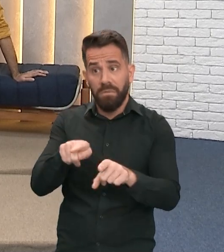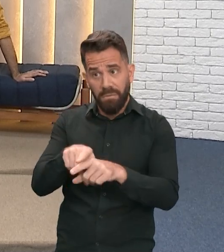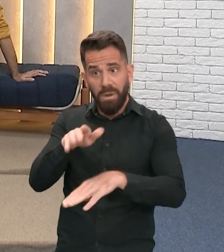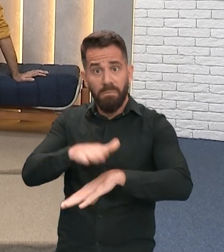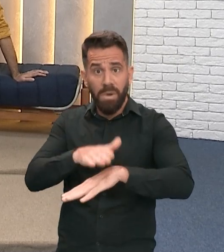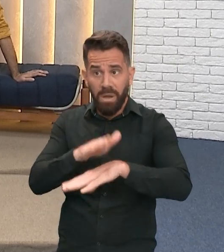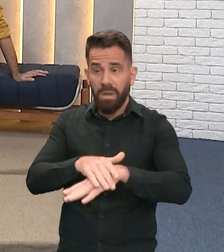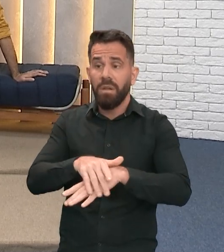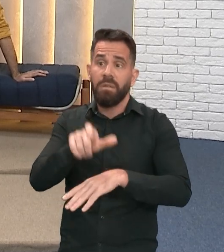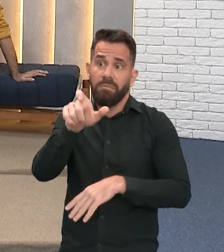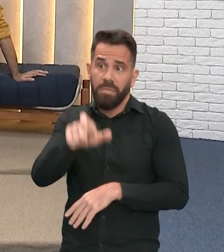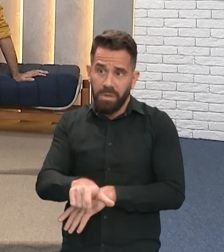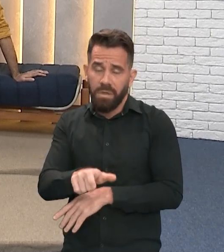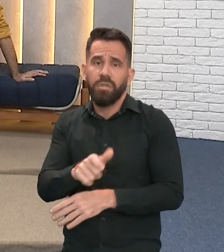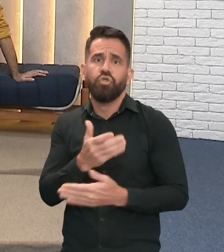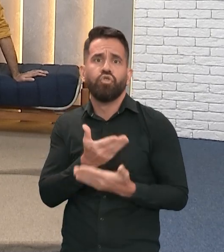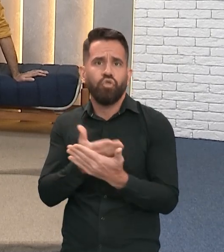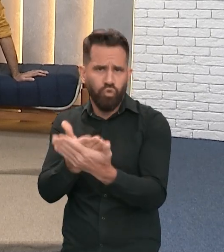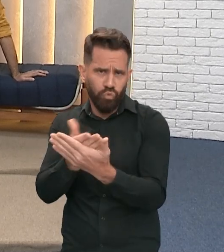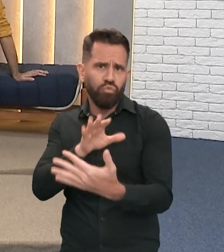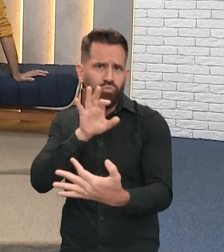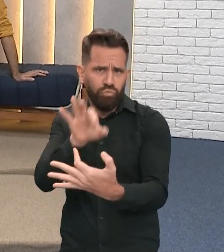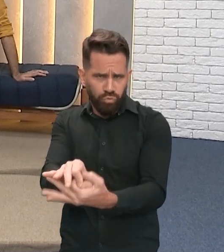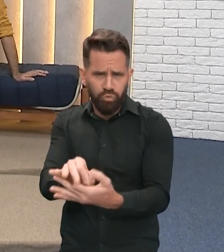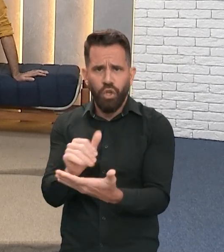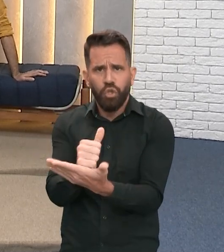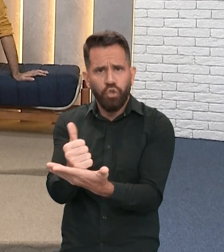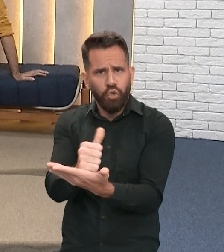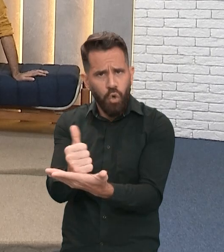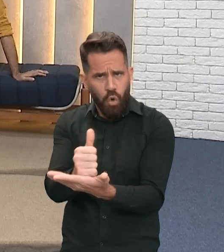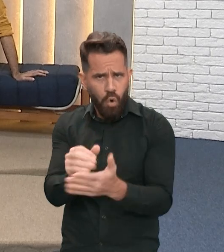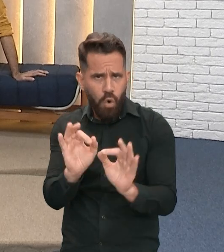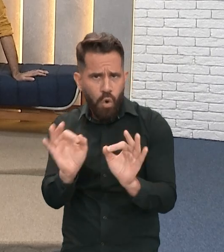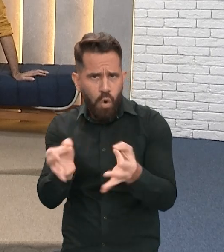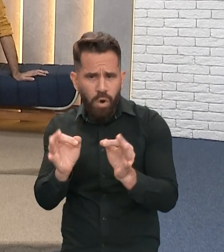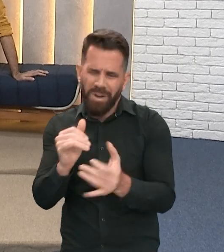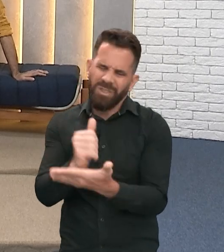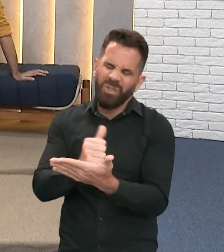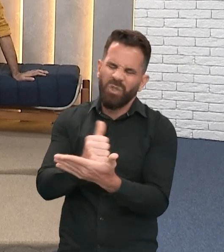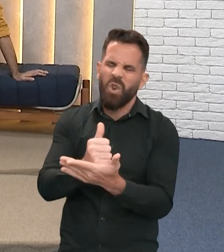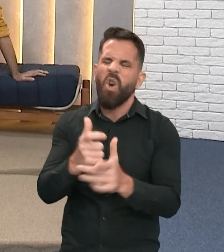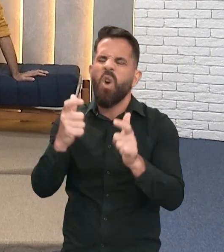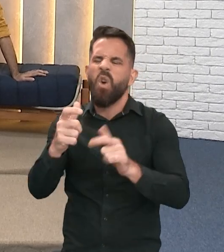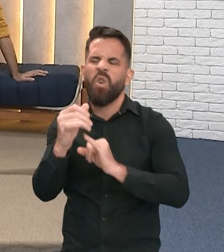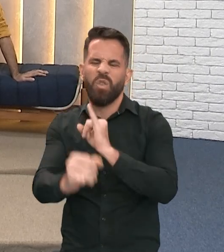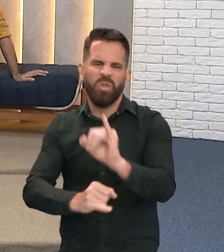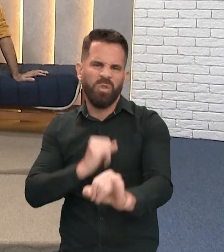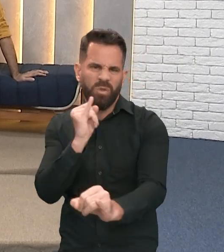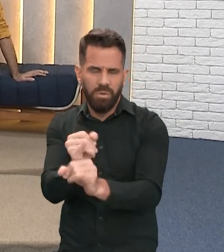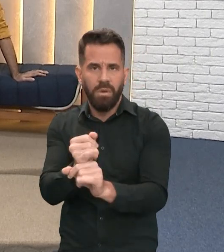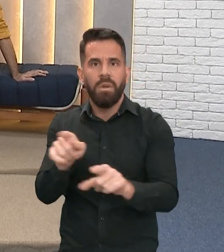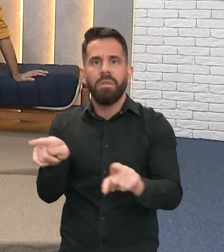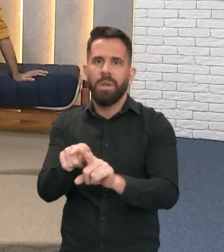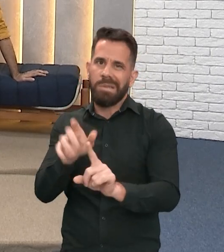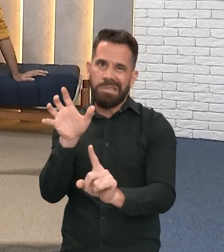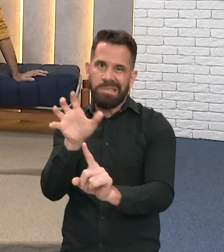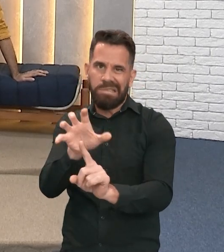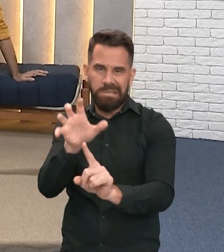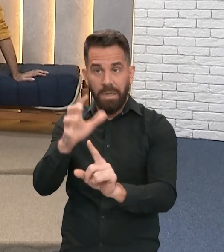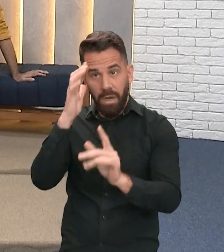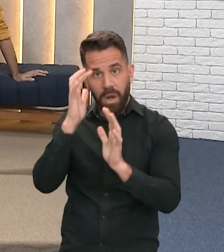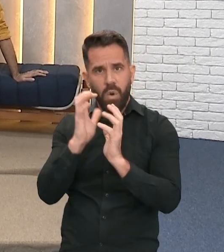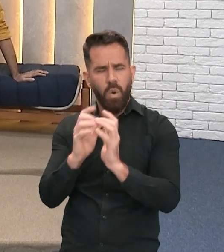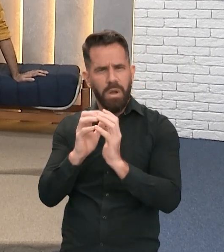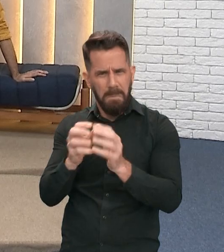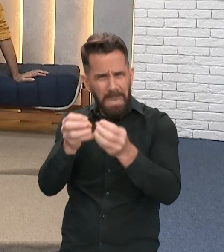Você estudando os jogos digitais para falar sobre essa questão cognitiva que muitas vezes fica prejudicada. Por quê,